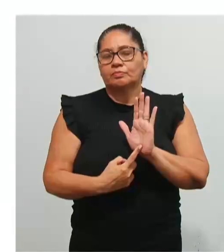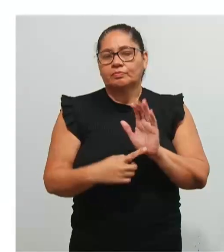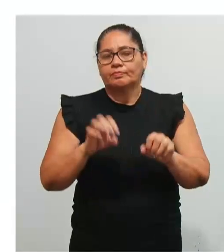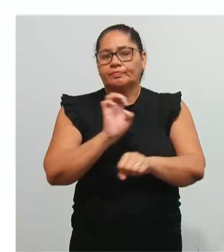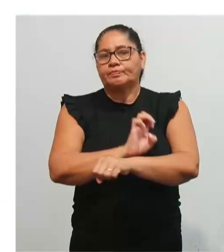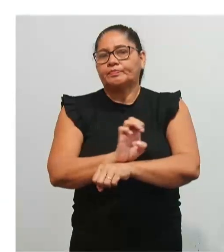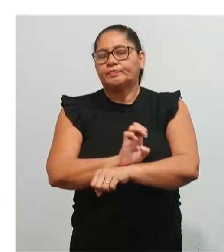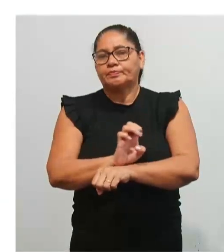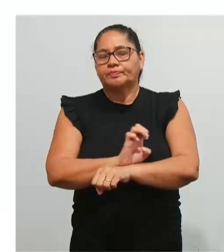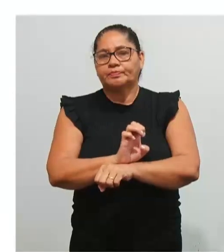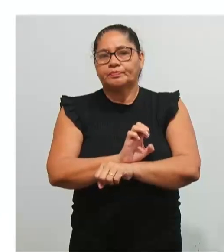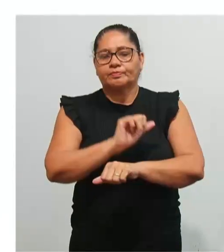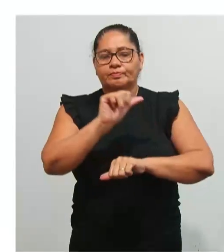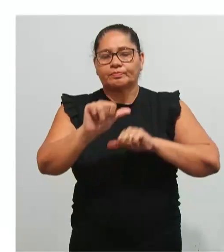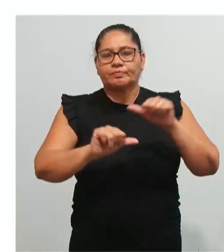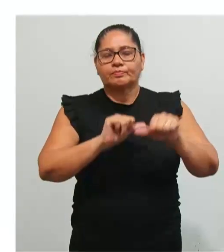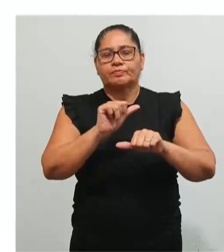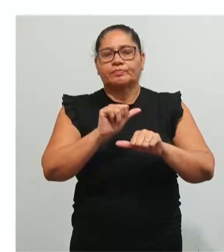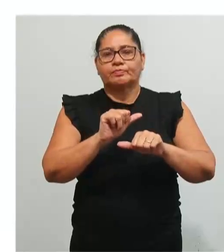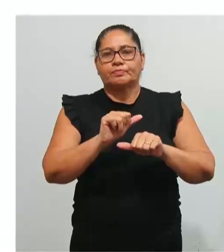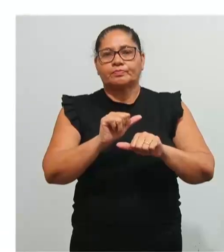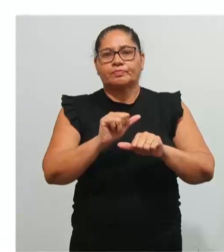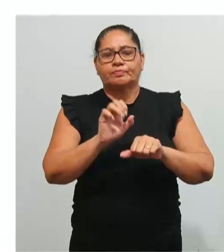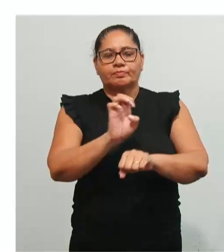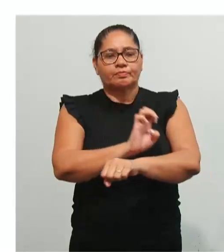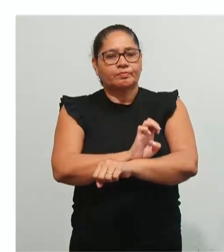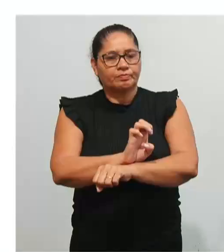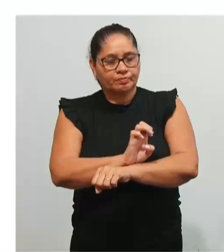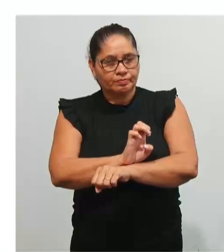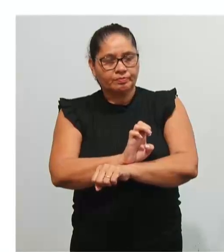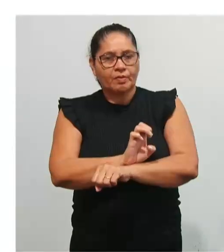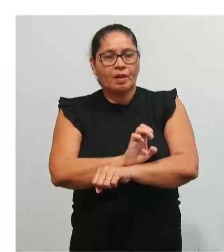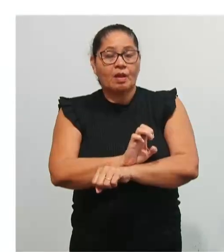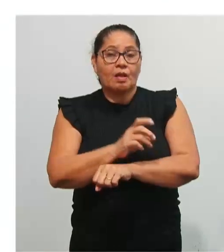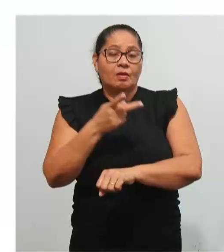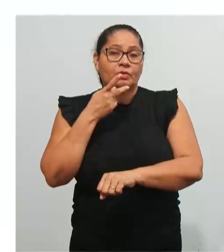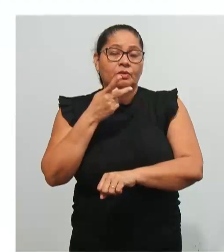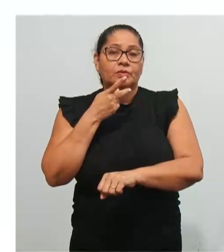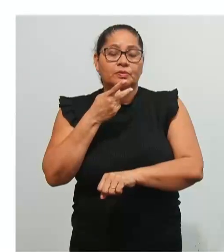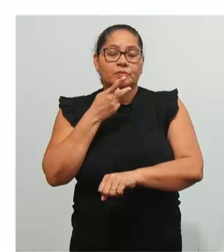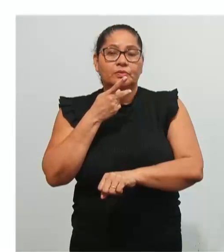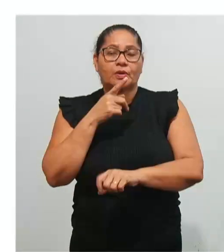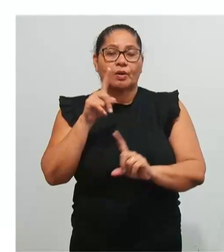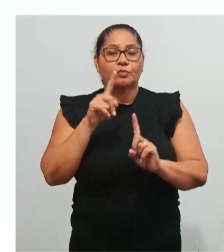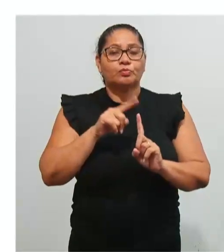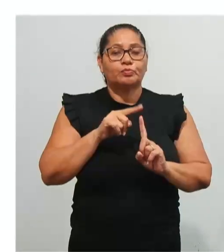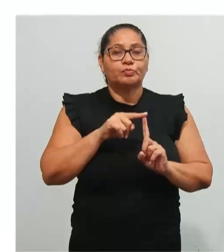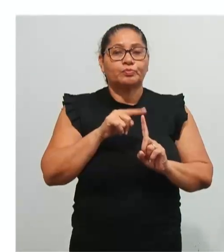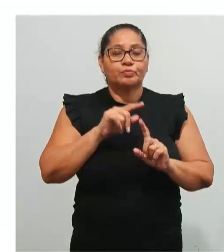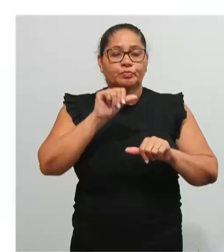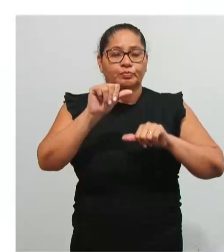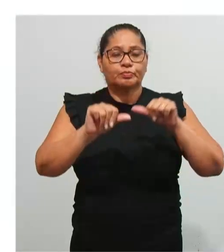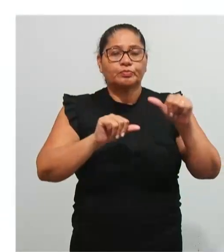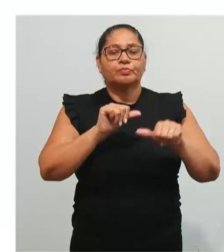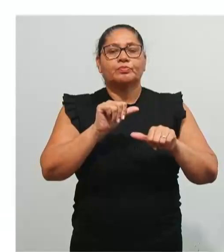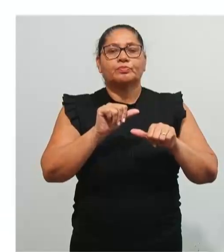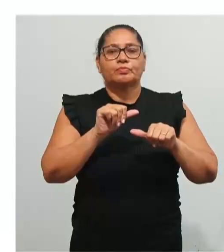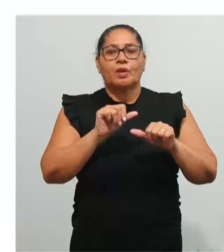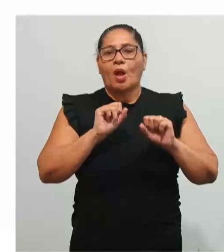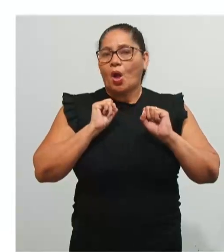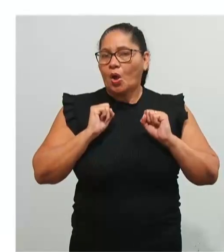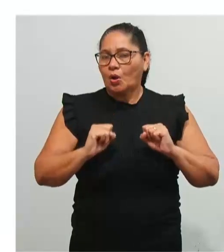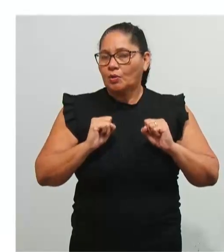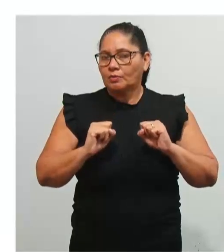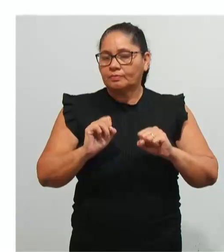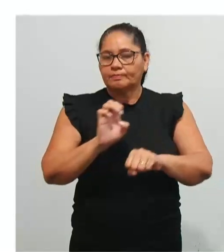Estado da reforma do aparelho do Estado. Então, a gente está falando aí desse tipo de reforma que pode ser do